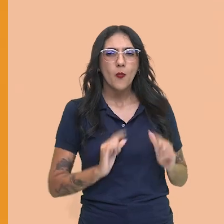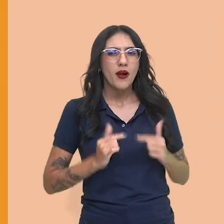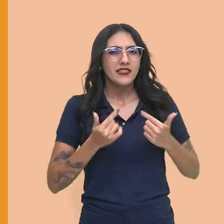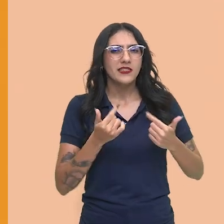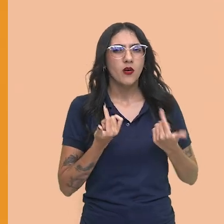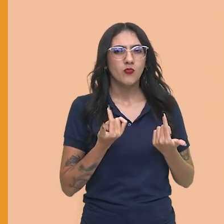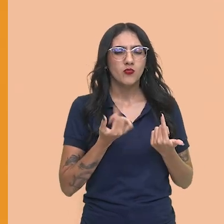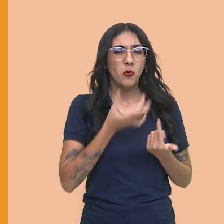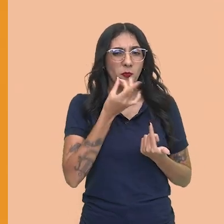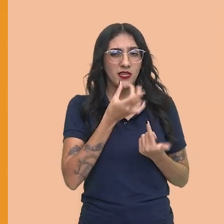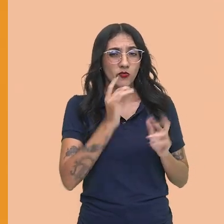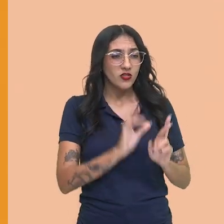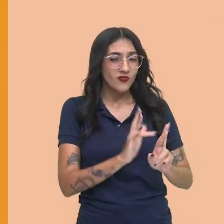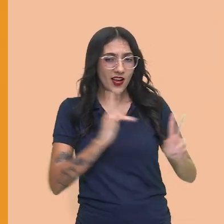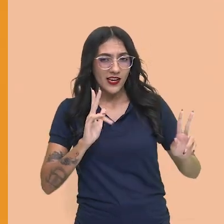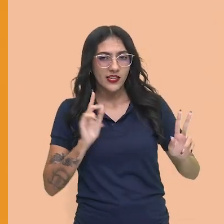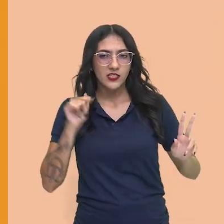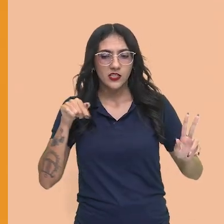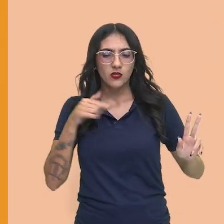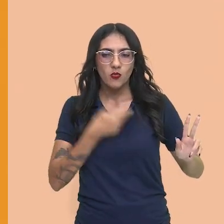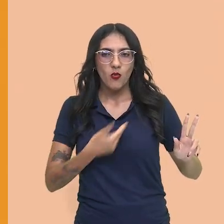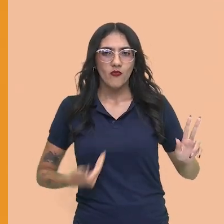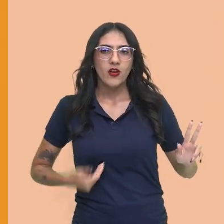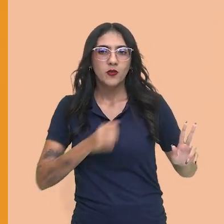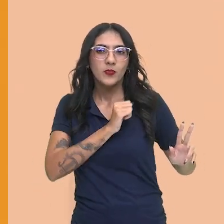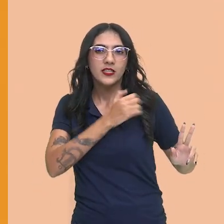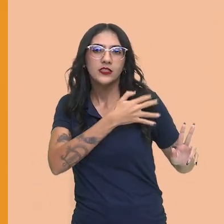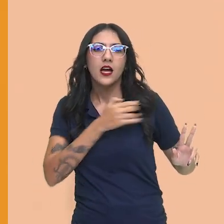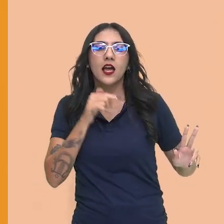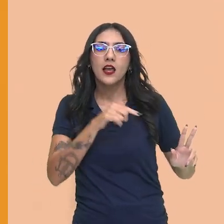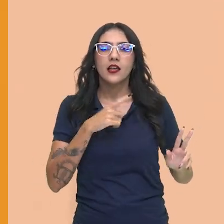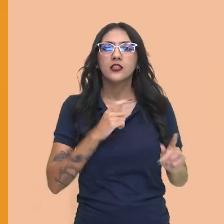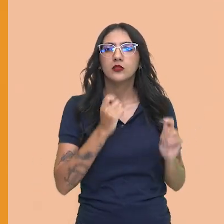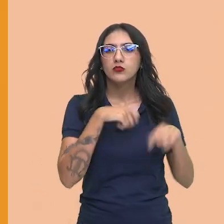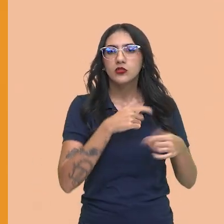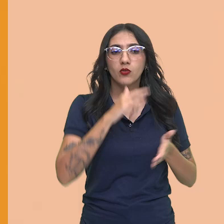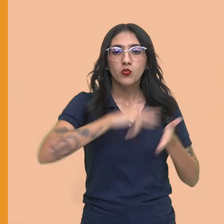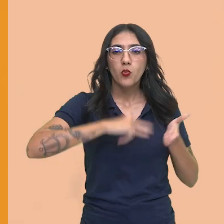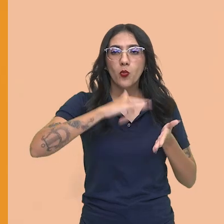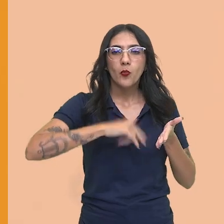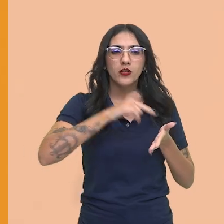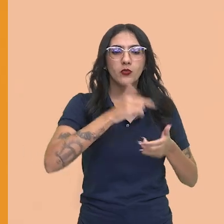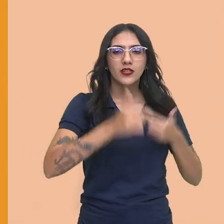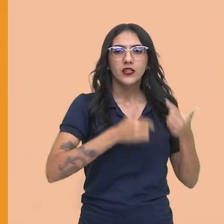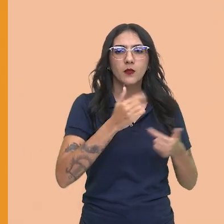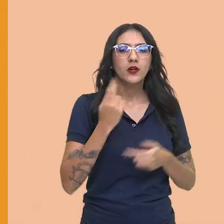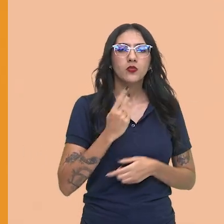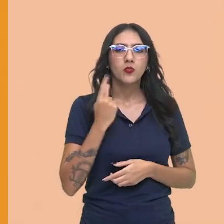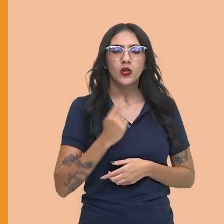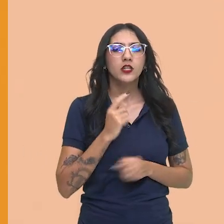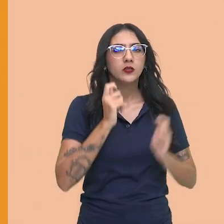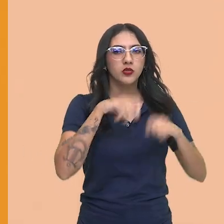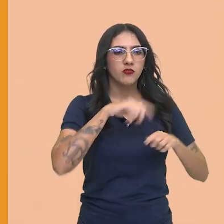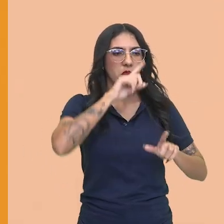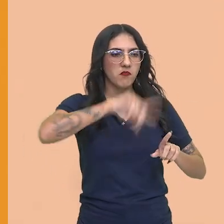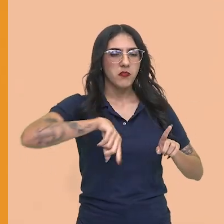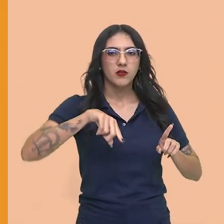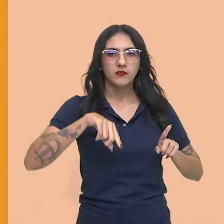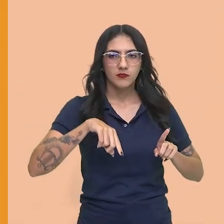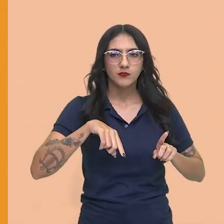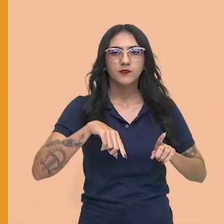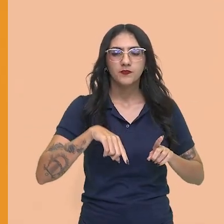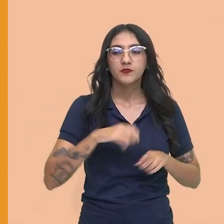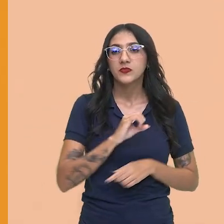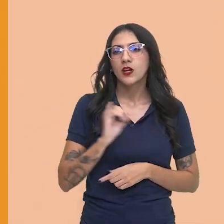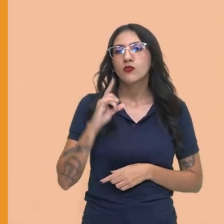ao que aquele governo determinava, ele poderia ser cassado sem uma justificativa, tá? O que é uma arbitrariedade se formos falar